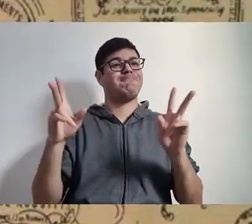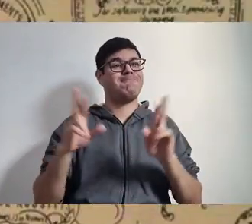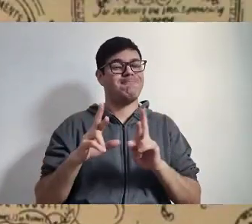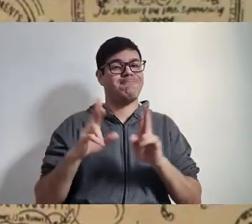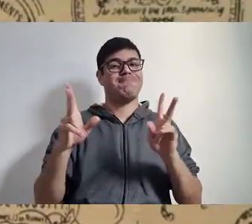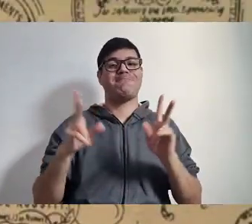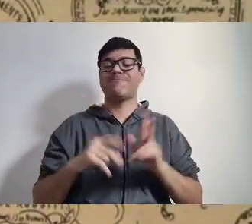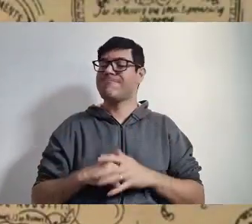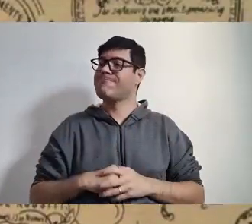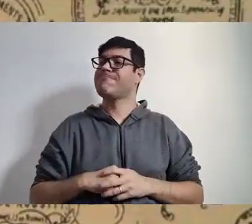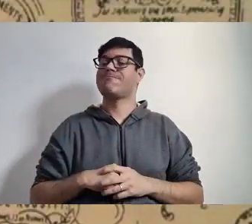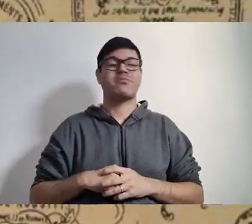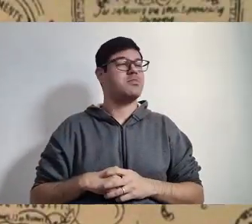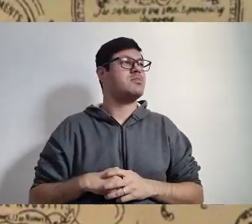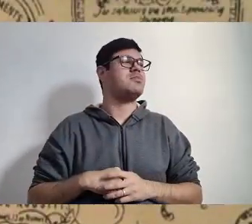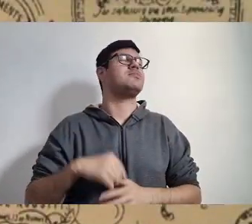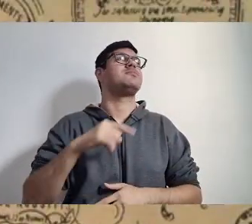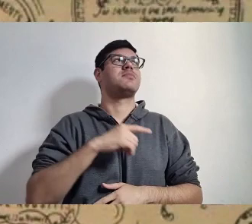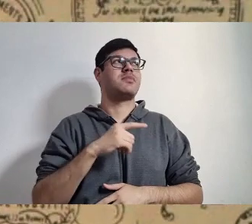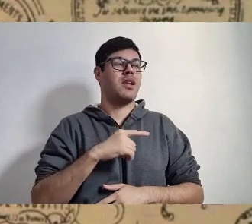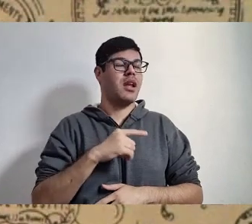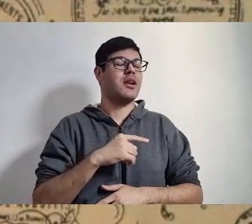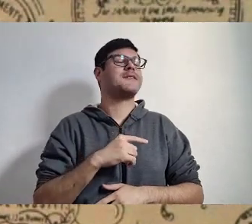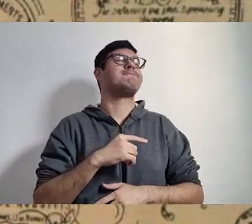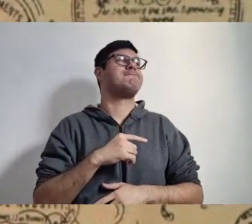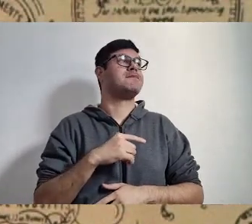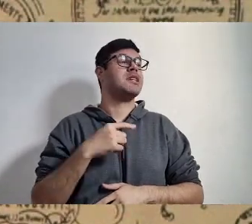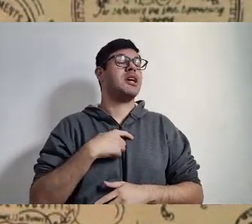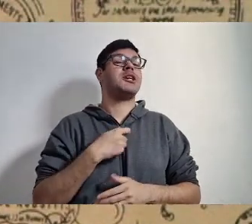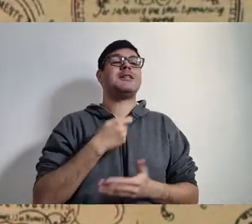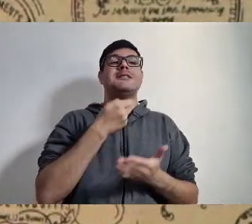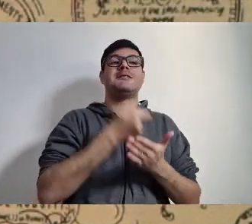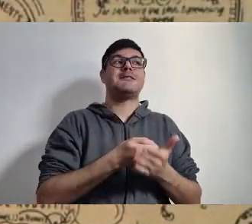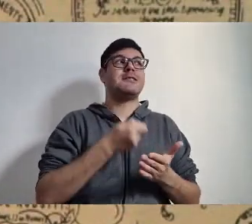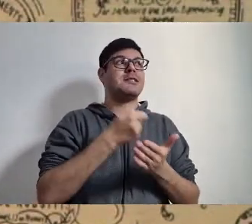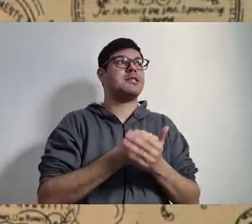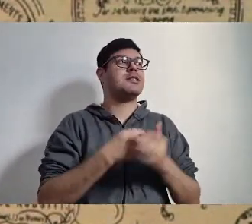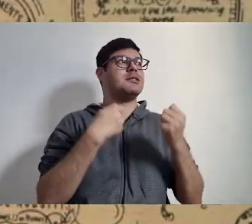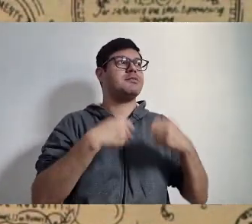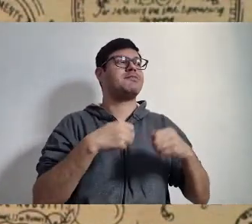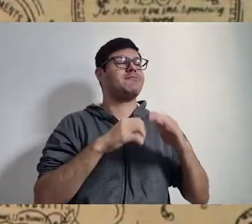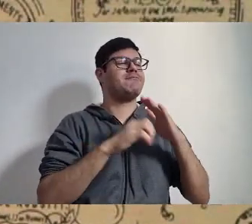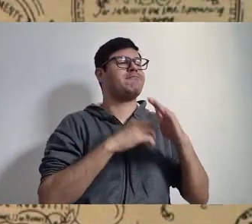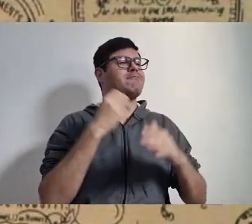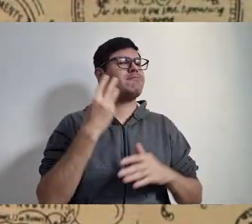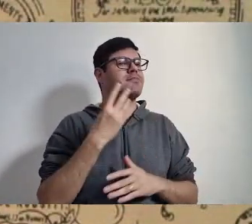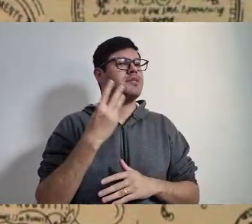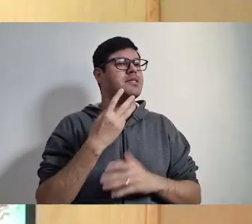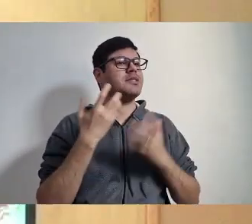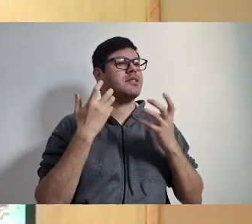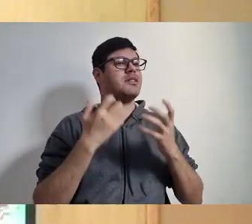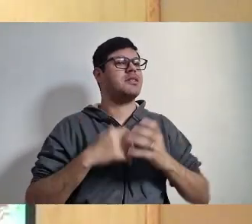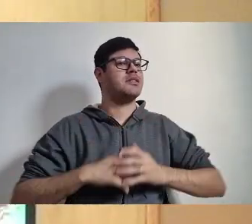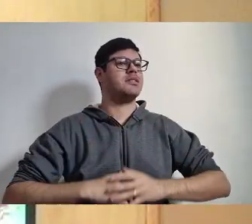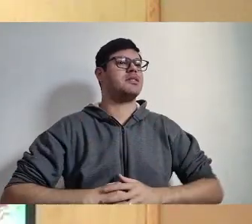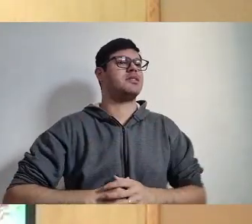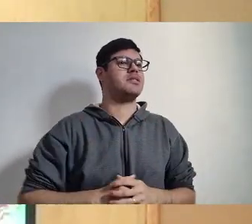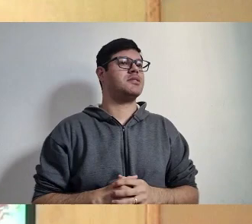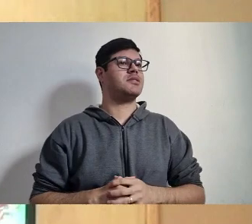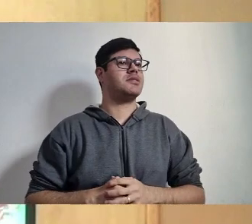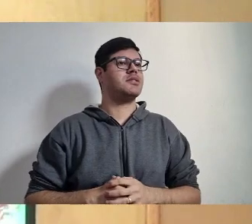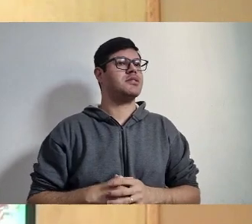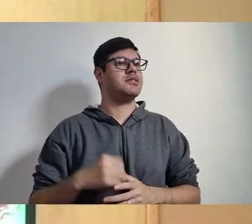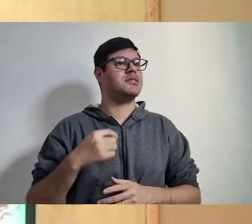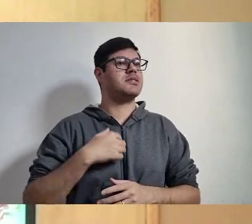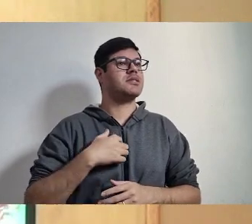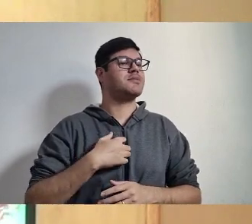TCA, o serviço de frota da prefeitura, eu insisto que tem que ser terceirizado. Muito bem. Eu não sei se vai acontecer